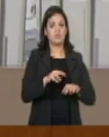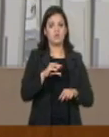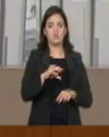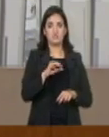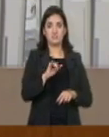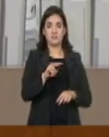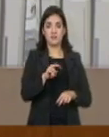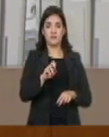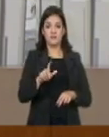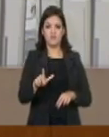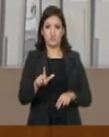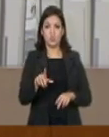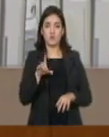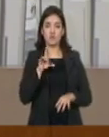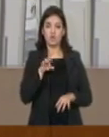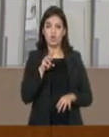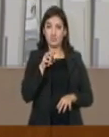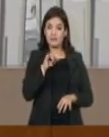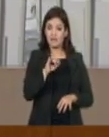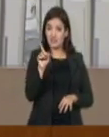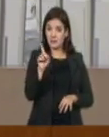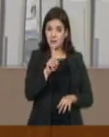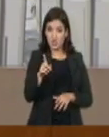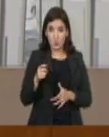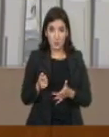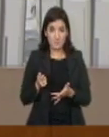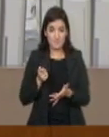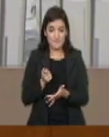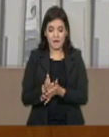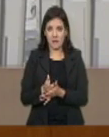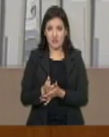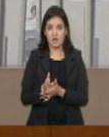em razão de inadimplemento inexcusável.